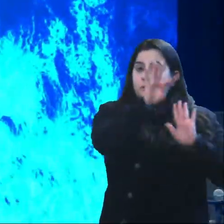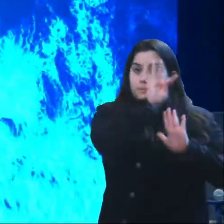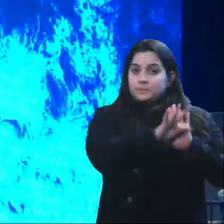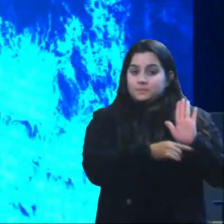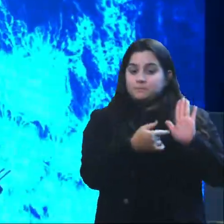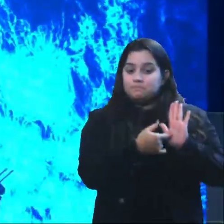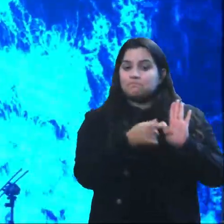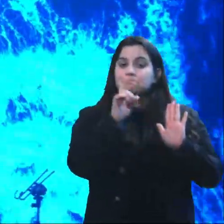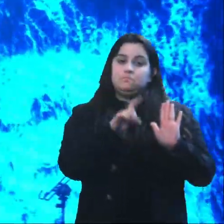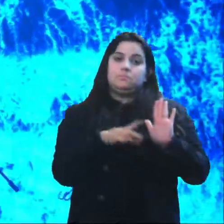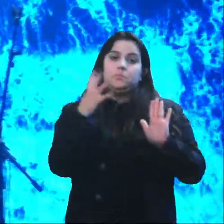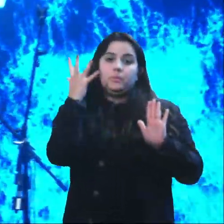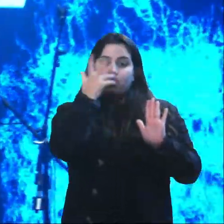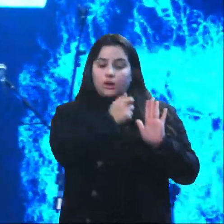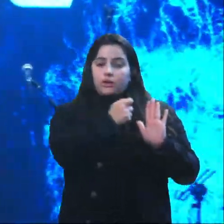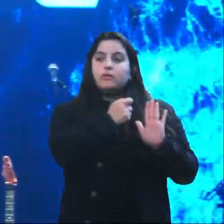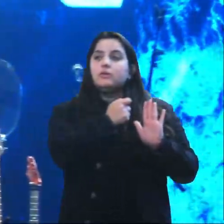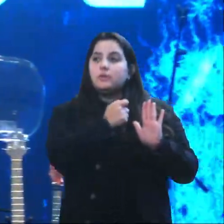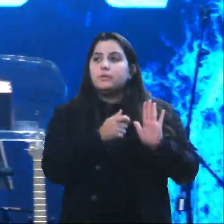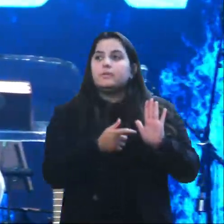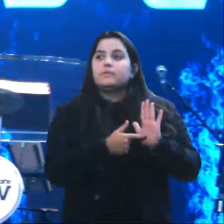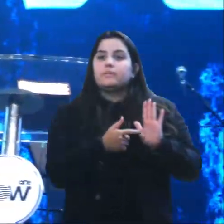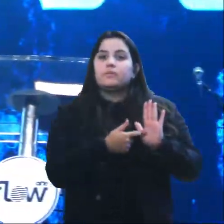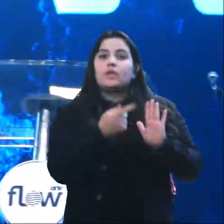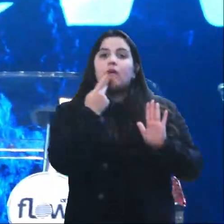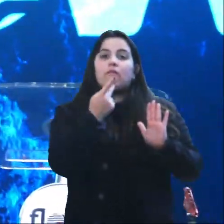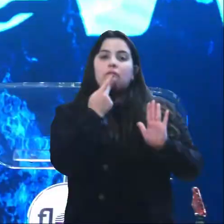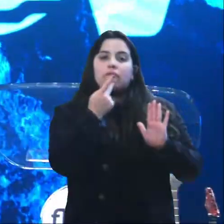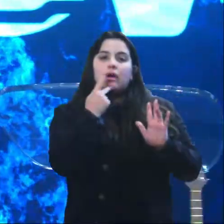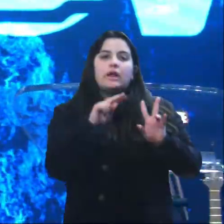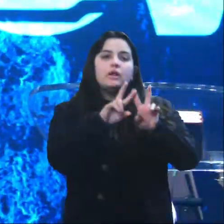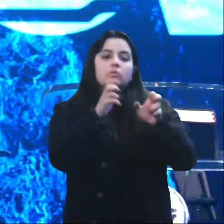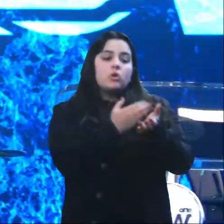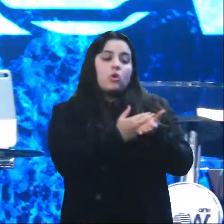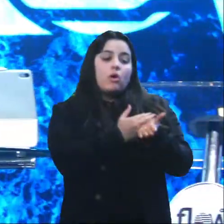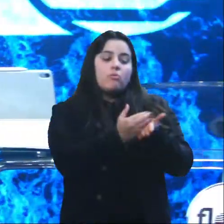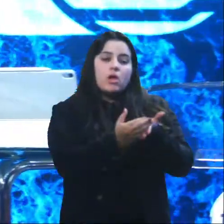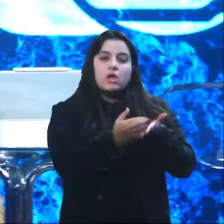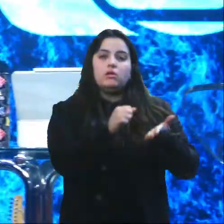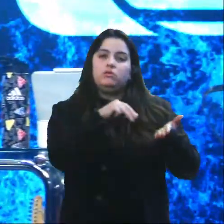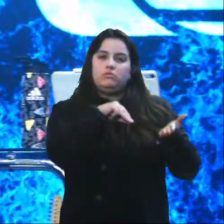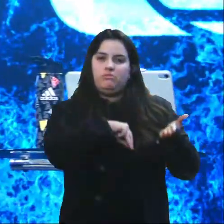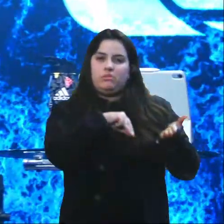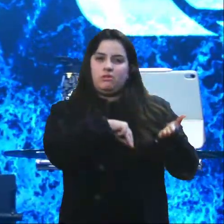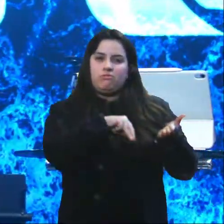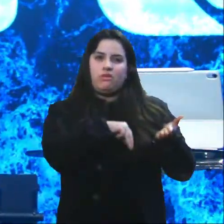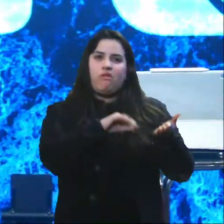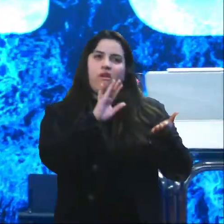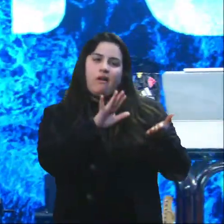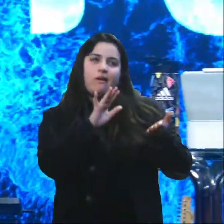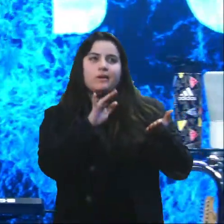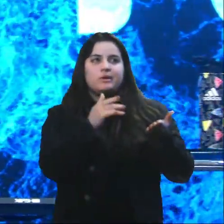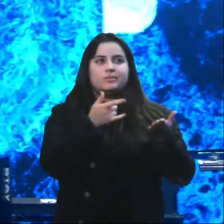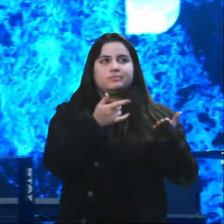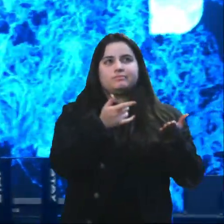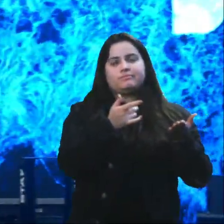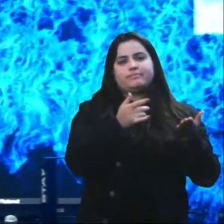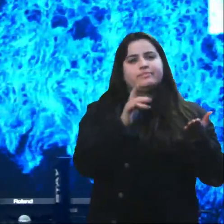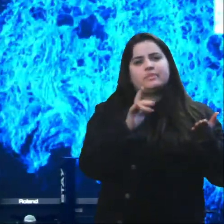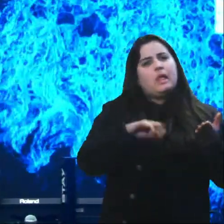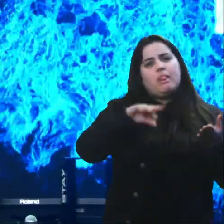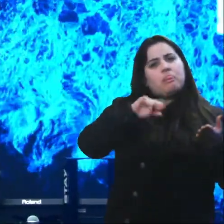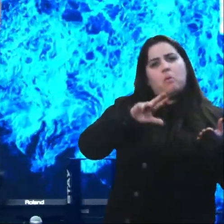bonito. Ele fala sobre o início do ministério. Uma parte, na verdade, não bem o